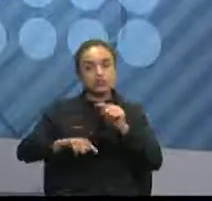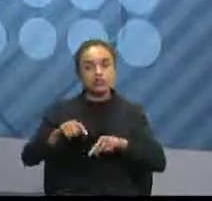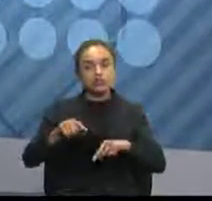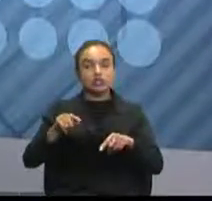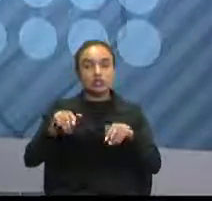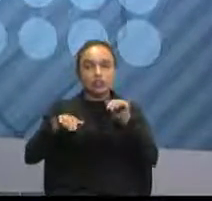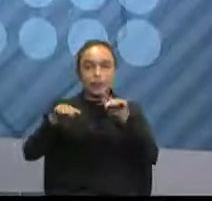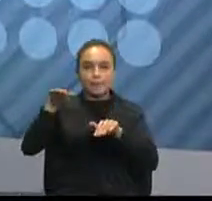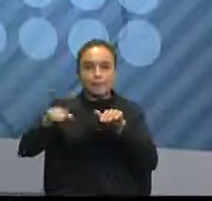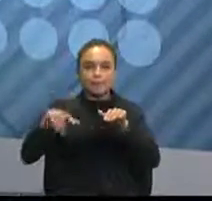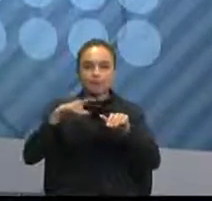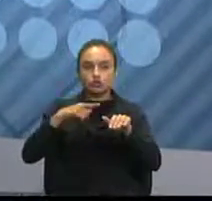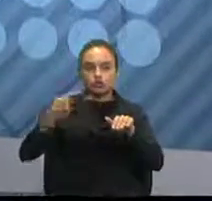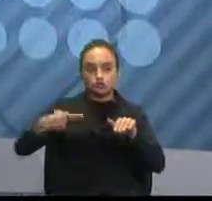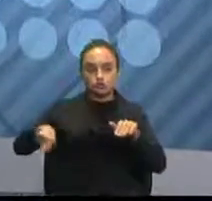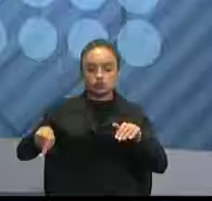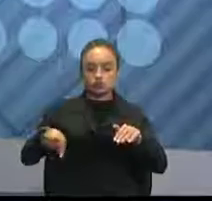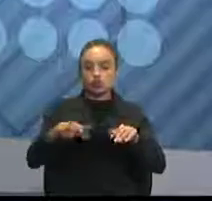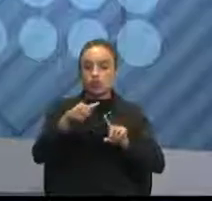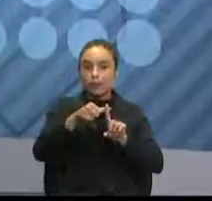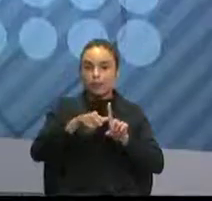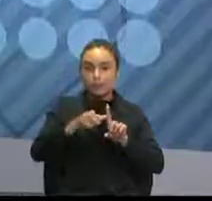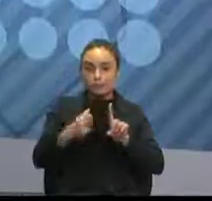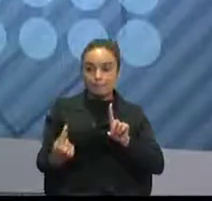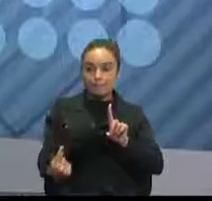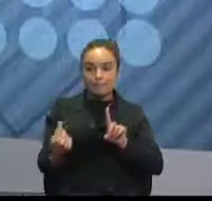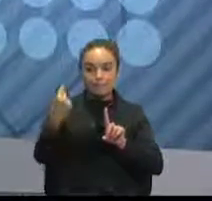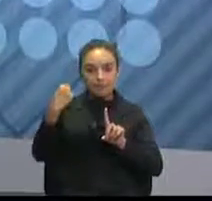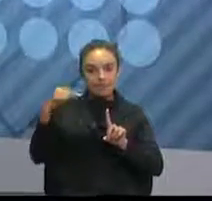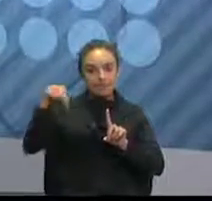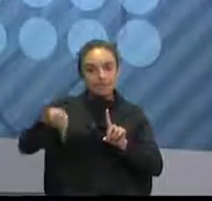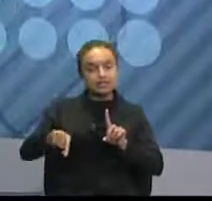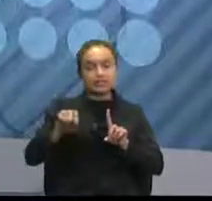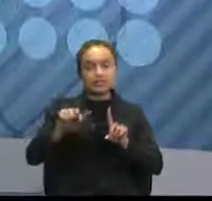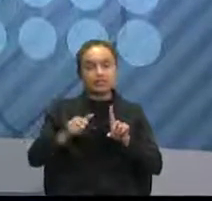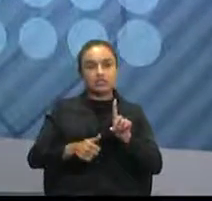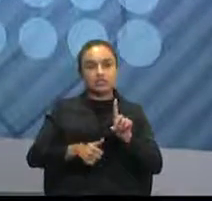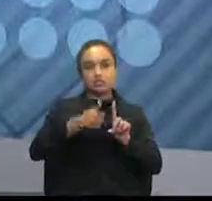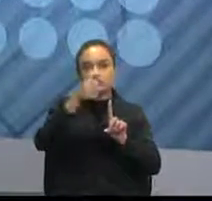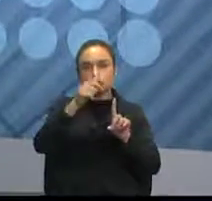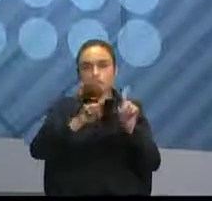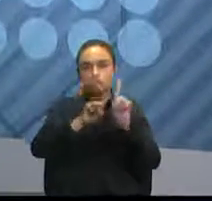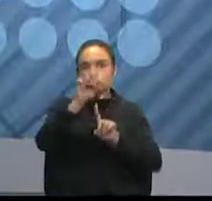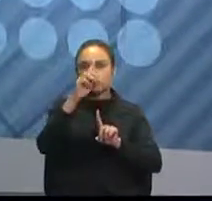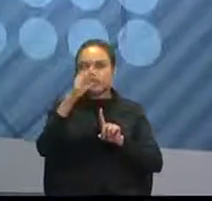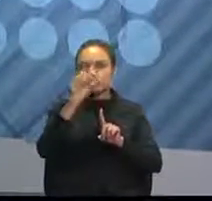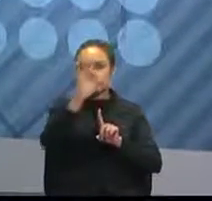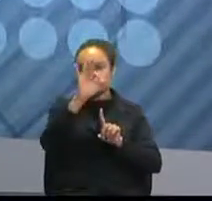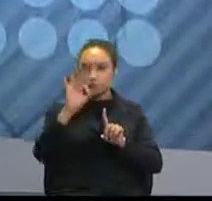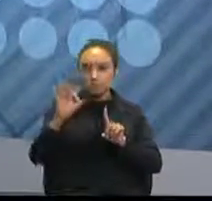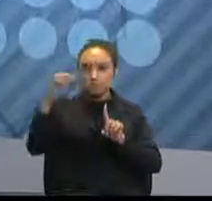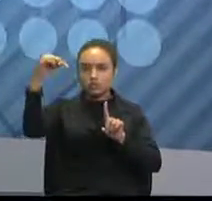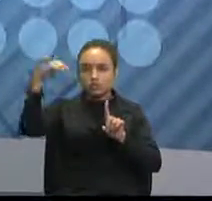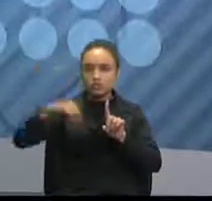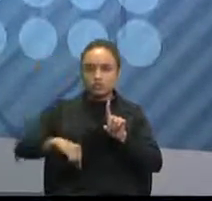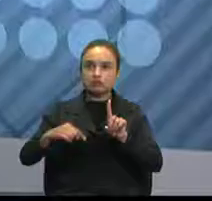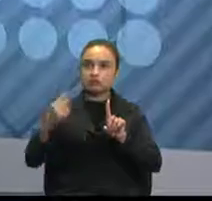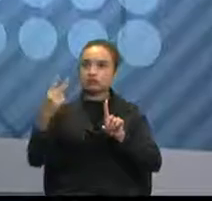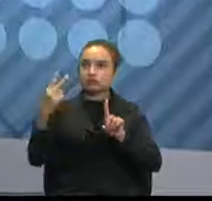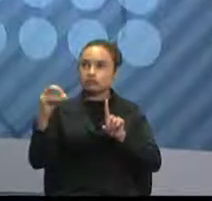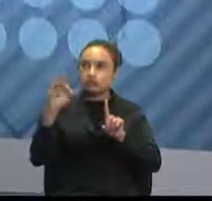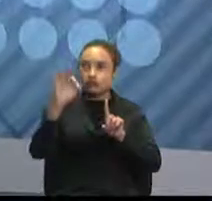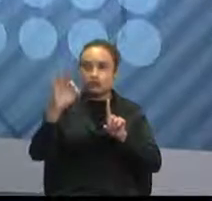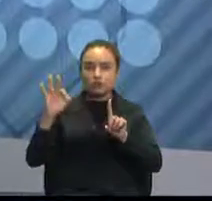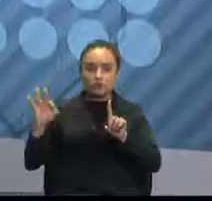sopra das últimas quatro semanas último mês eu vejo que na primeira semana ela subiu 30% na segunda semana ela caiu 20 na